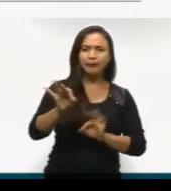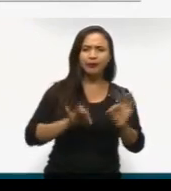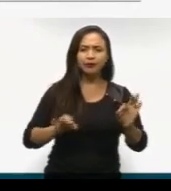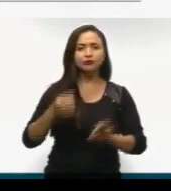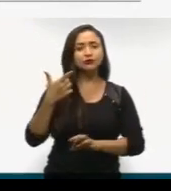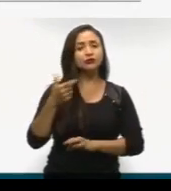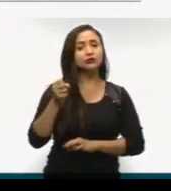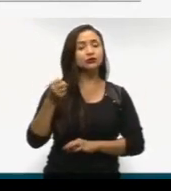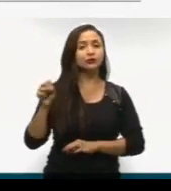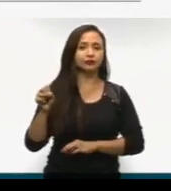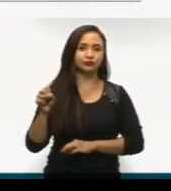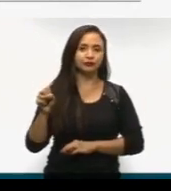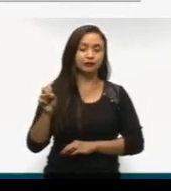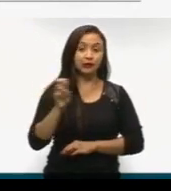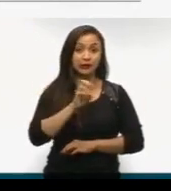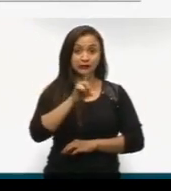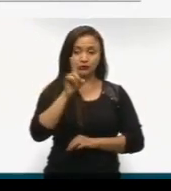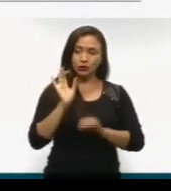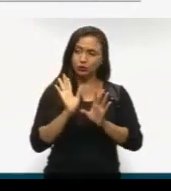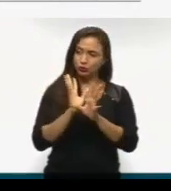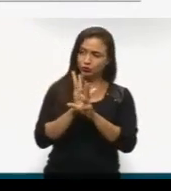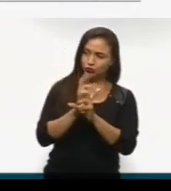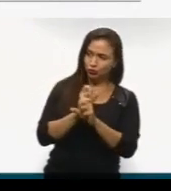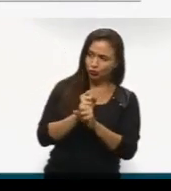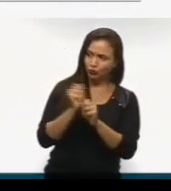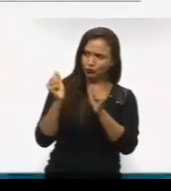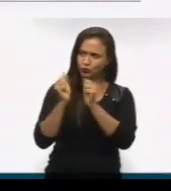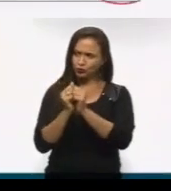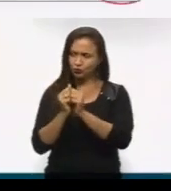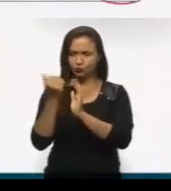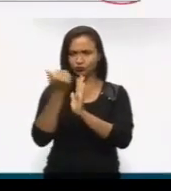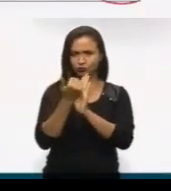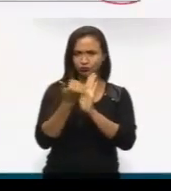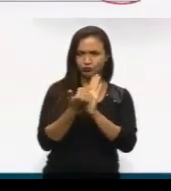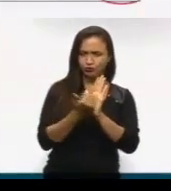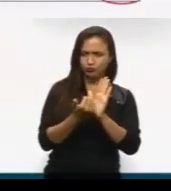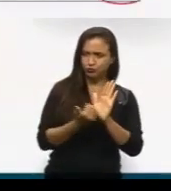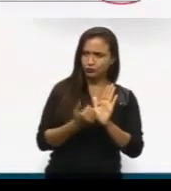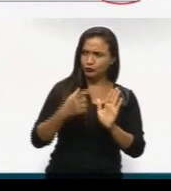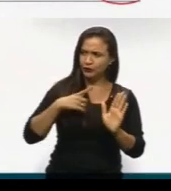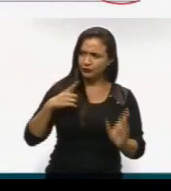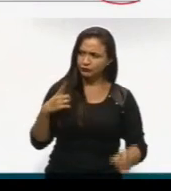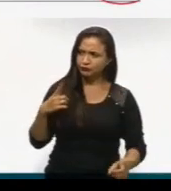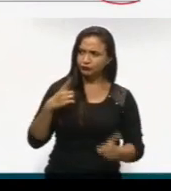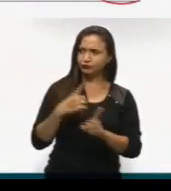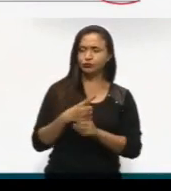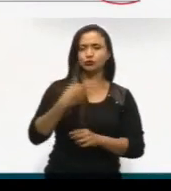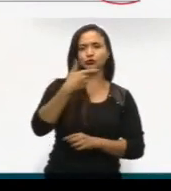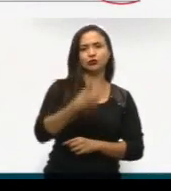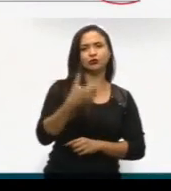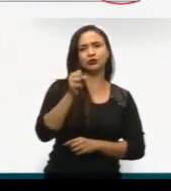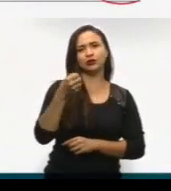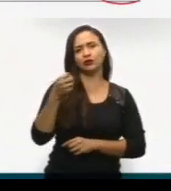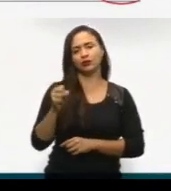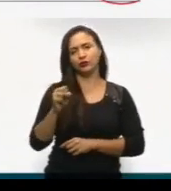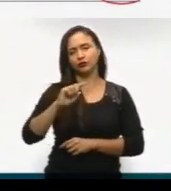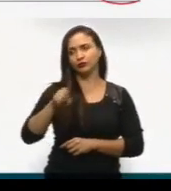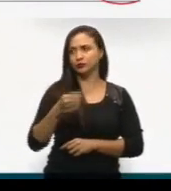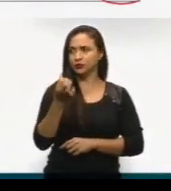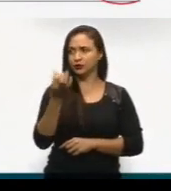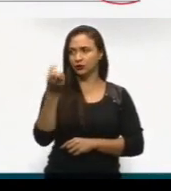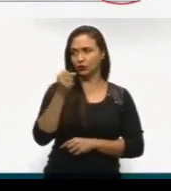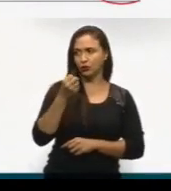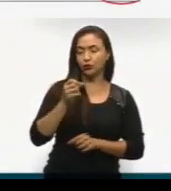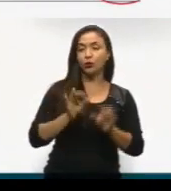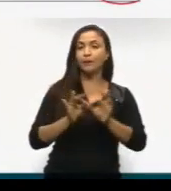dele? 288. Se você somar isso, com isso, com isso, com isso, você vai chegar em 288,68